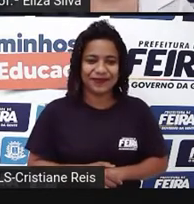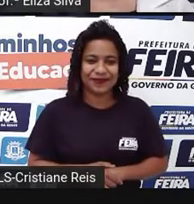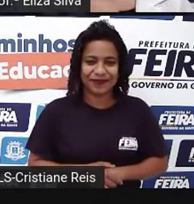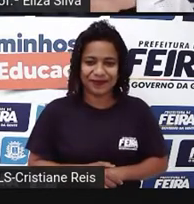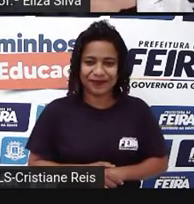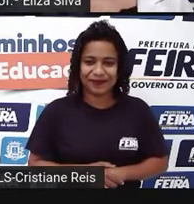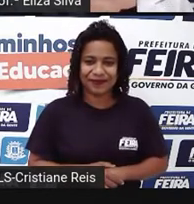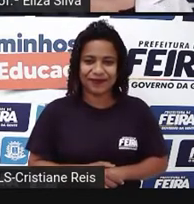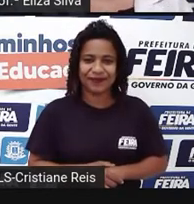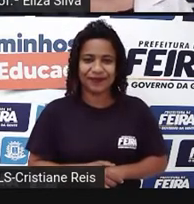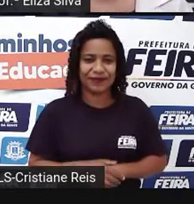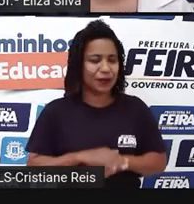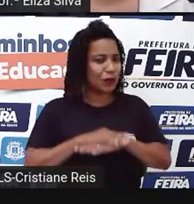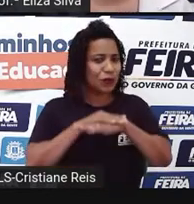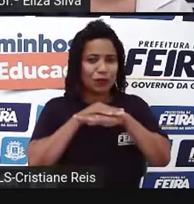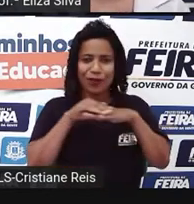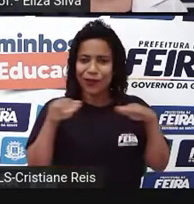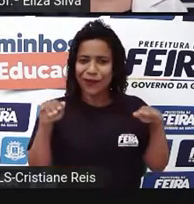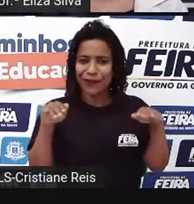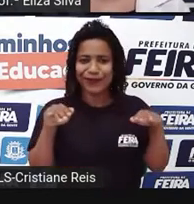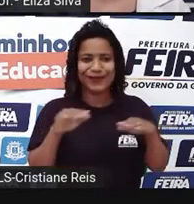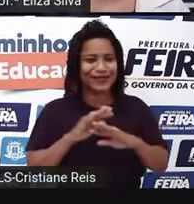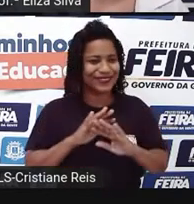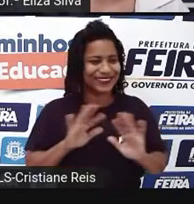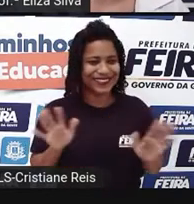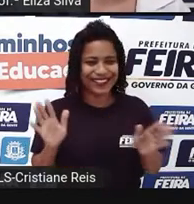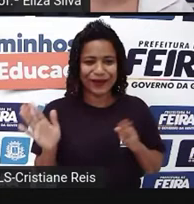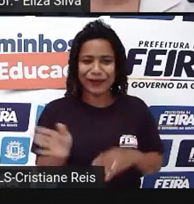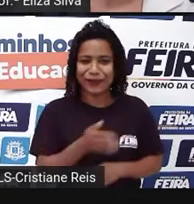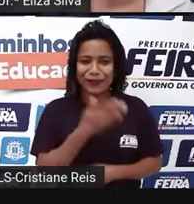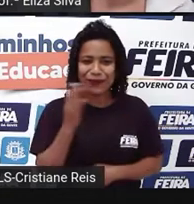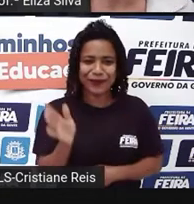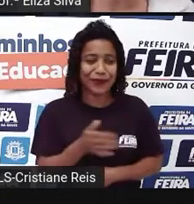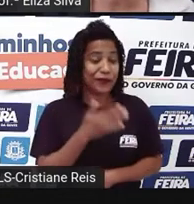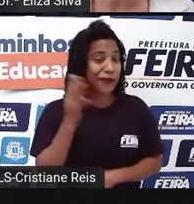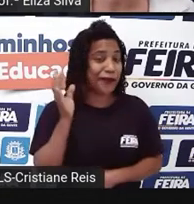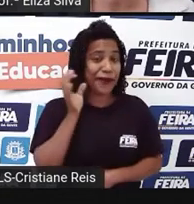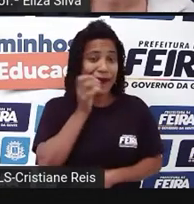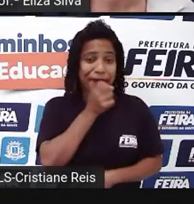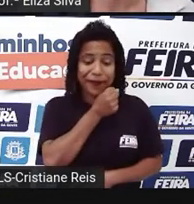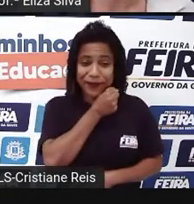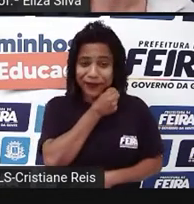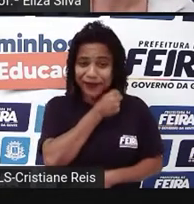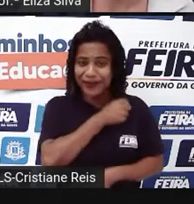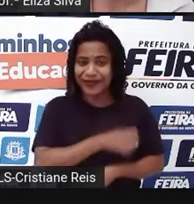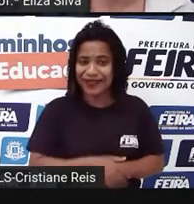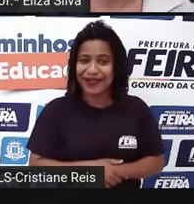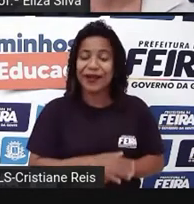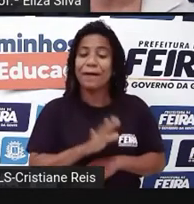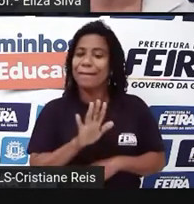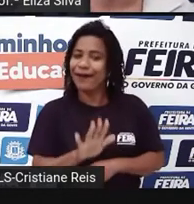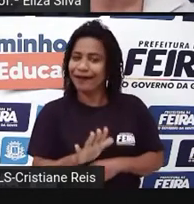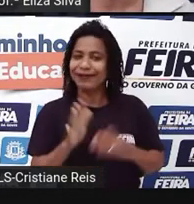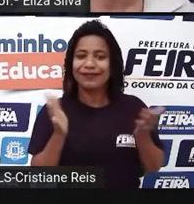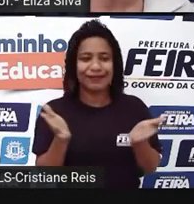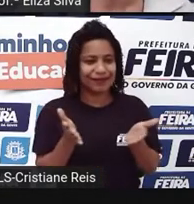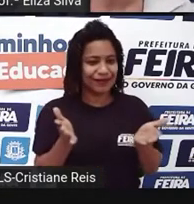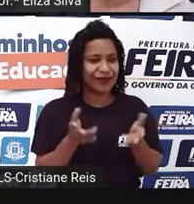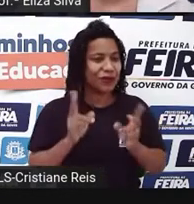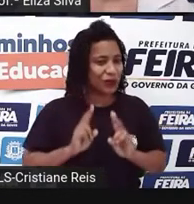Oh, não, já terminou. Oh, gente, terminou tão rápido. Mas nós vamos então